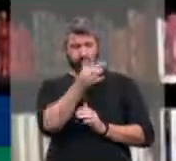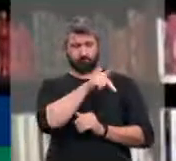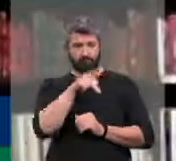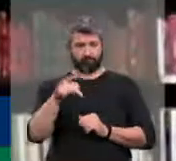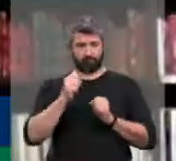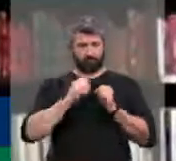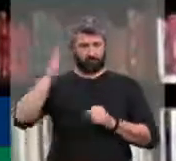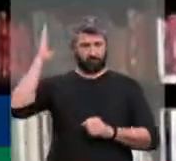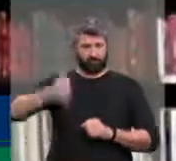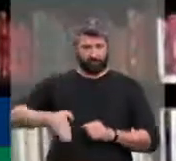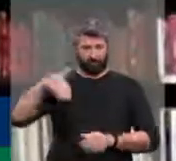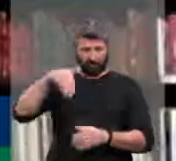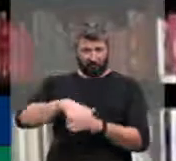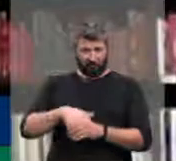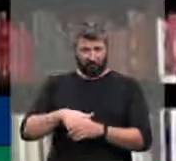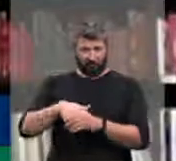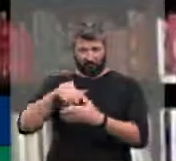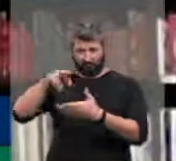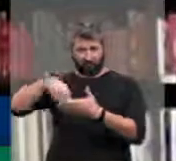presidente, se posso ir direto ao voto?